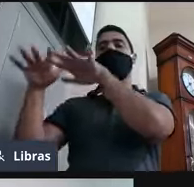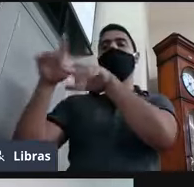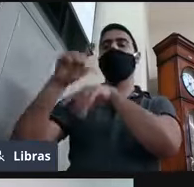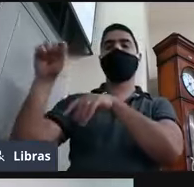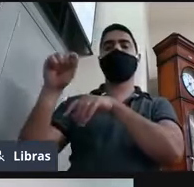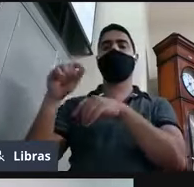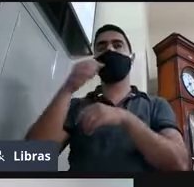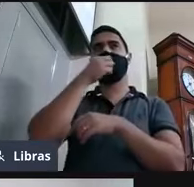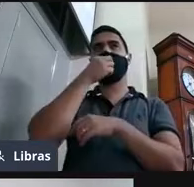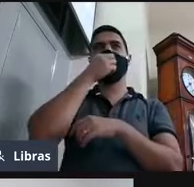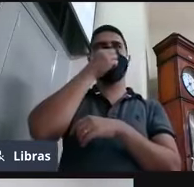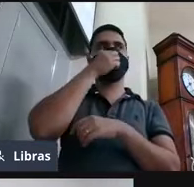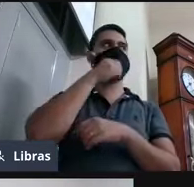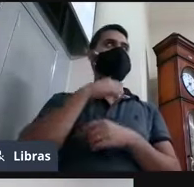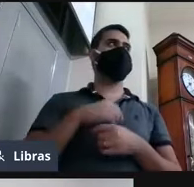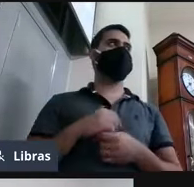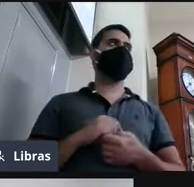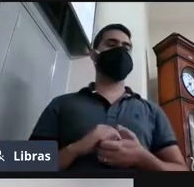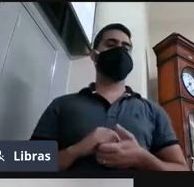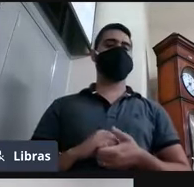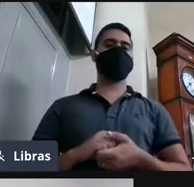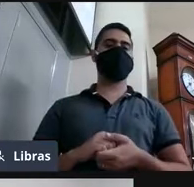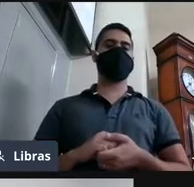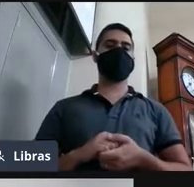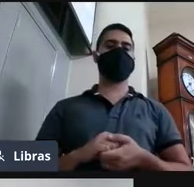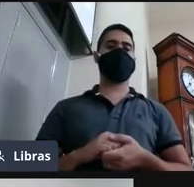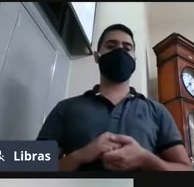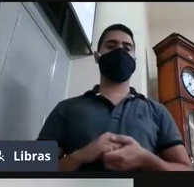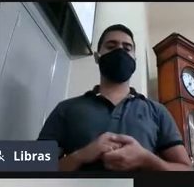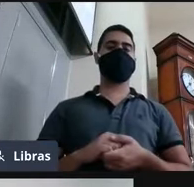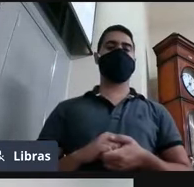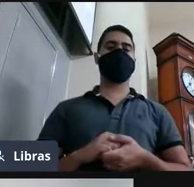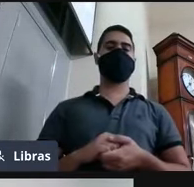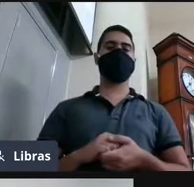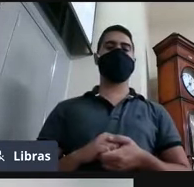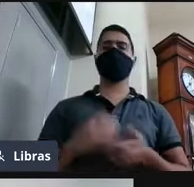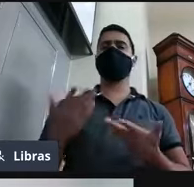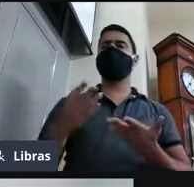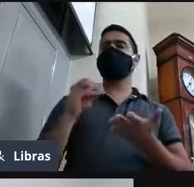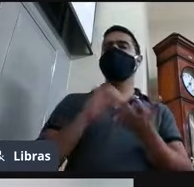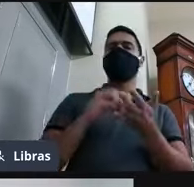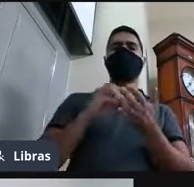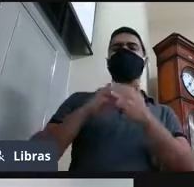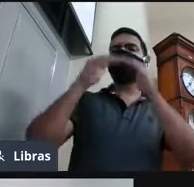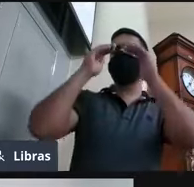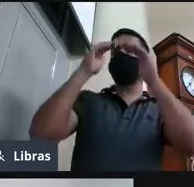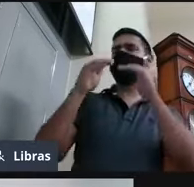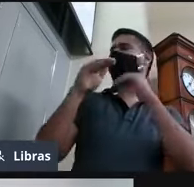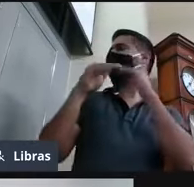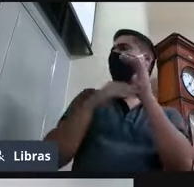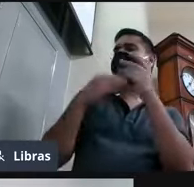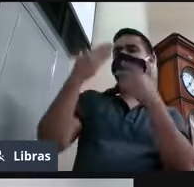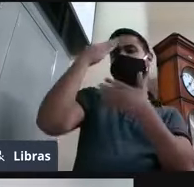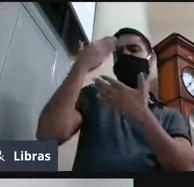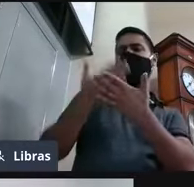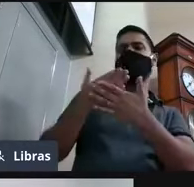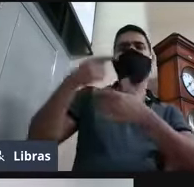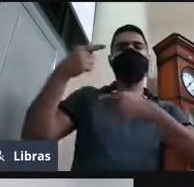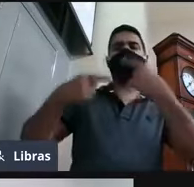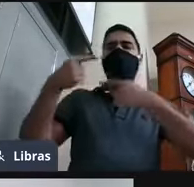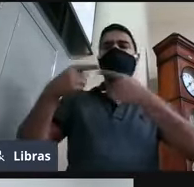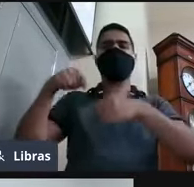uma afronta, vereador Rafael, a tudo que a gente acredita na política dessa cidade.